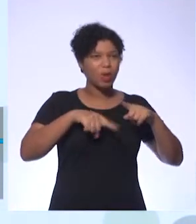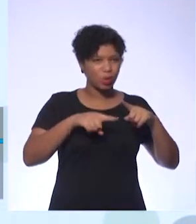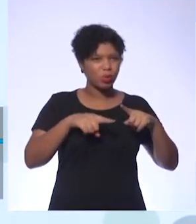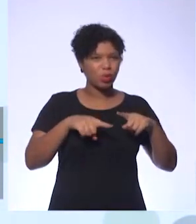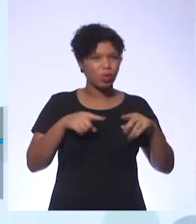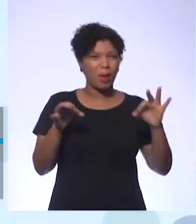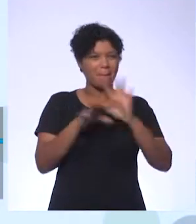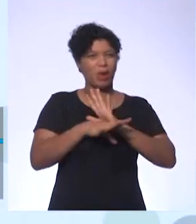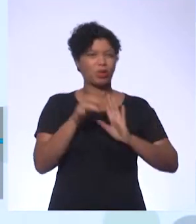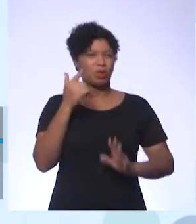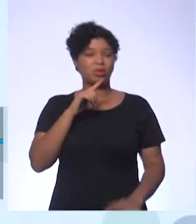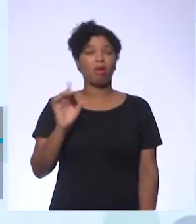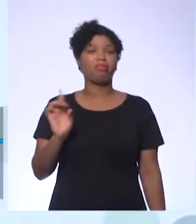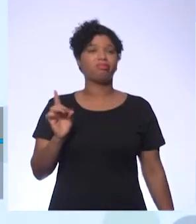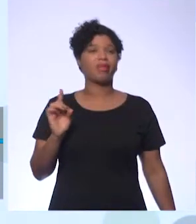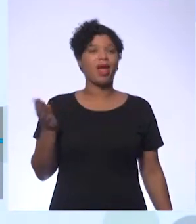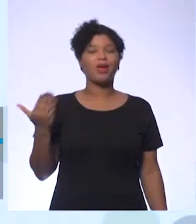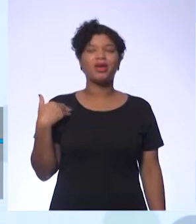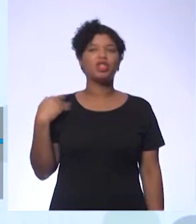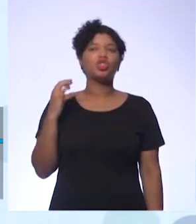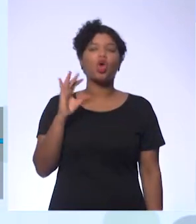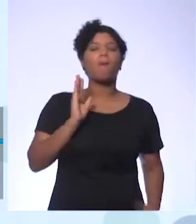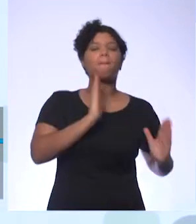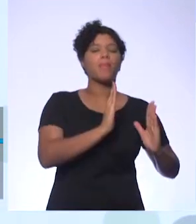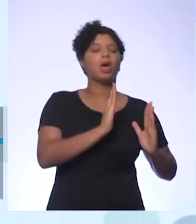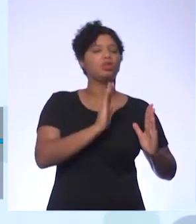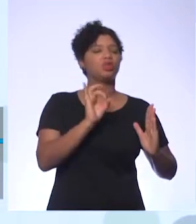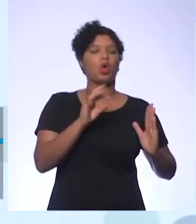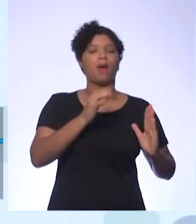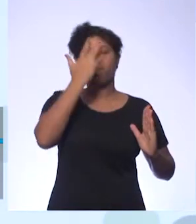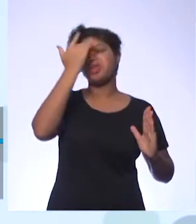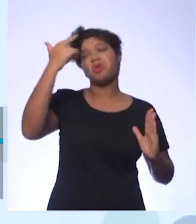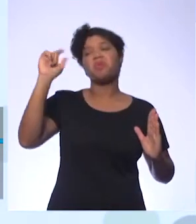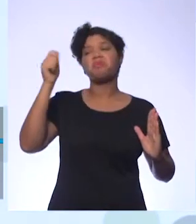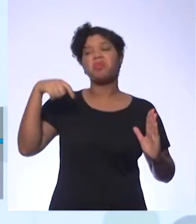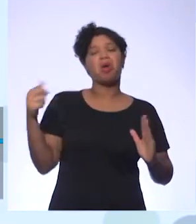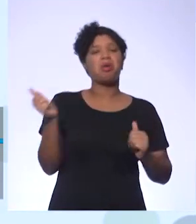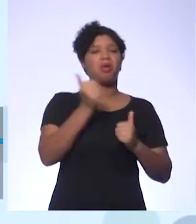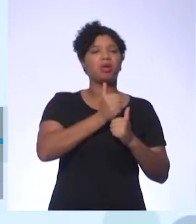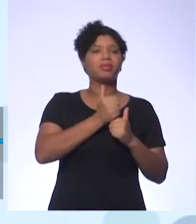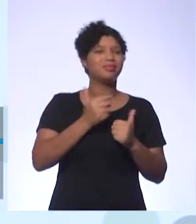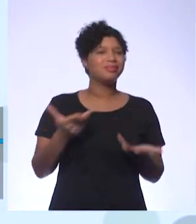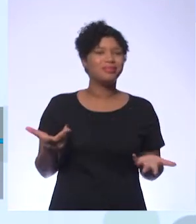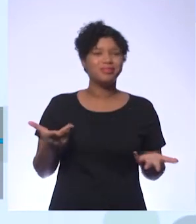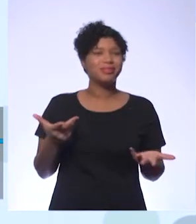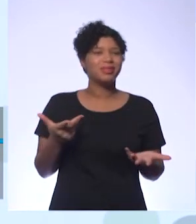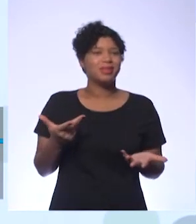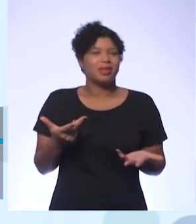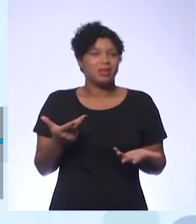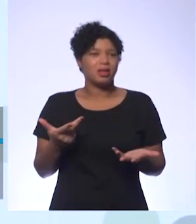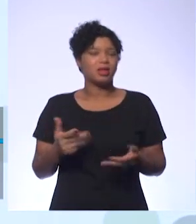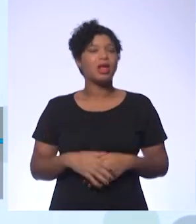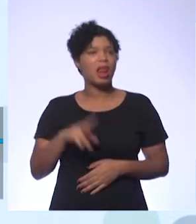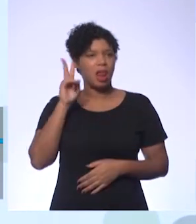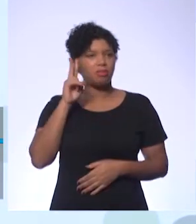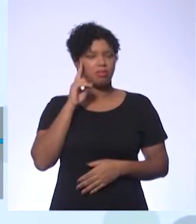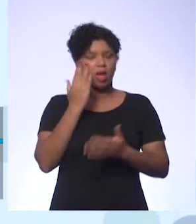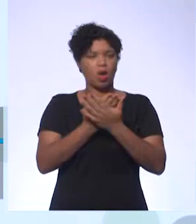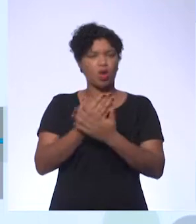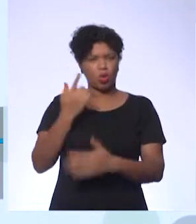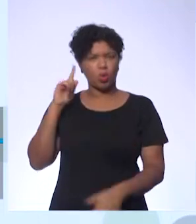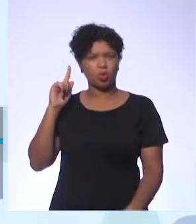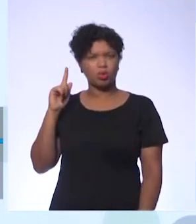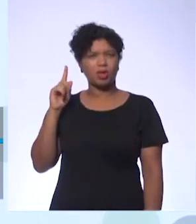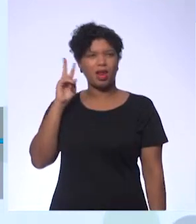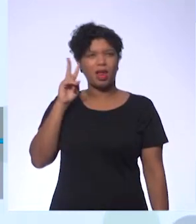produto, agora ele participa apenas de uma parte, de uma etapa do processo. Apenas de uma etapa. Na última aula nós até falamos daquele